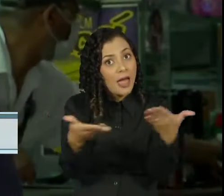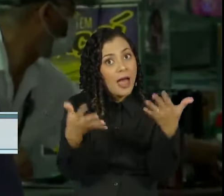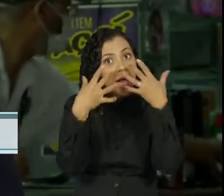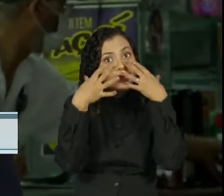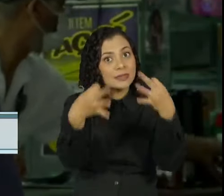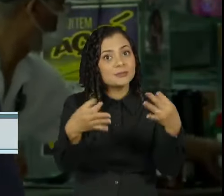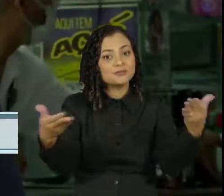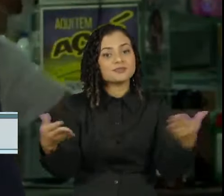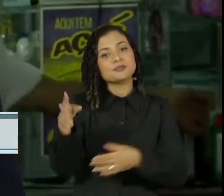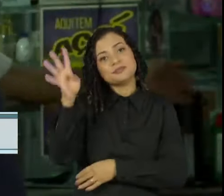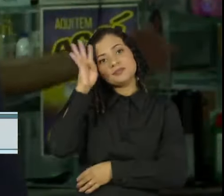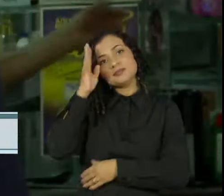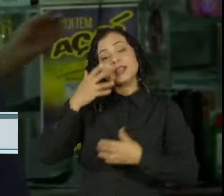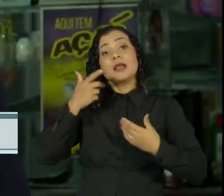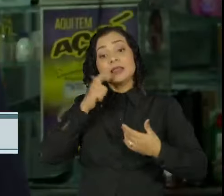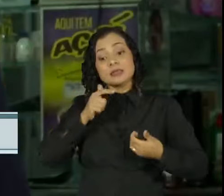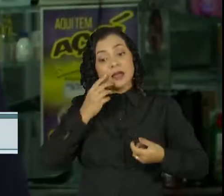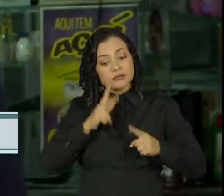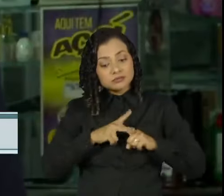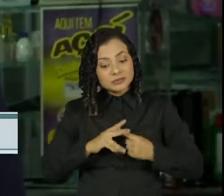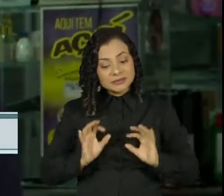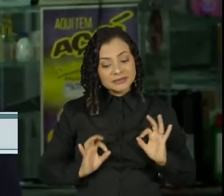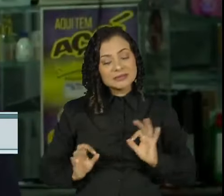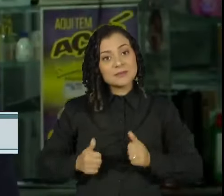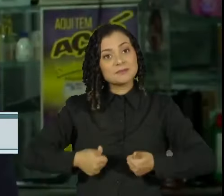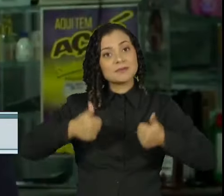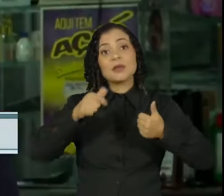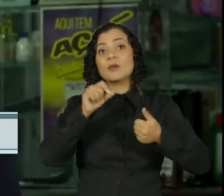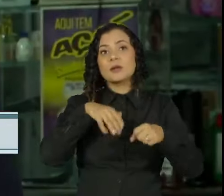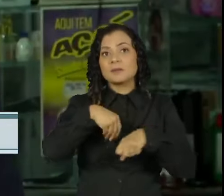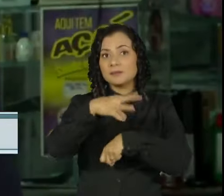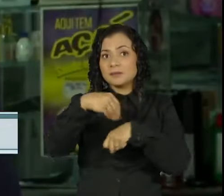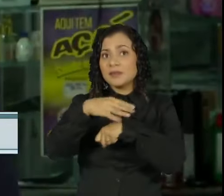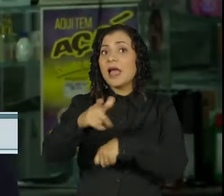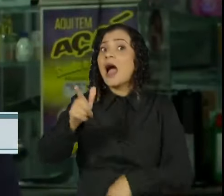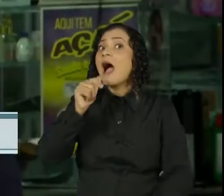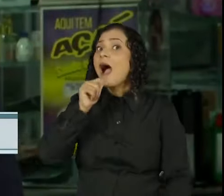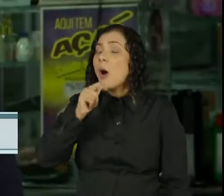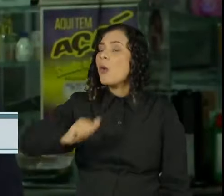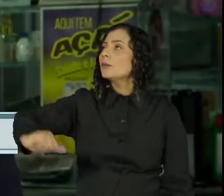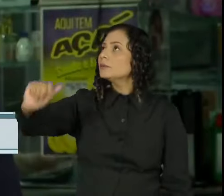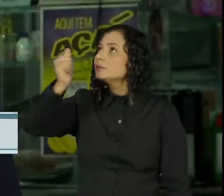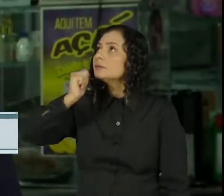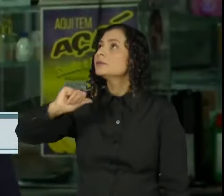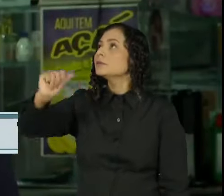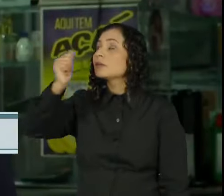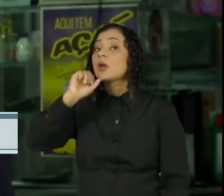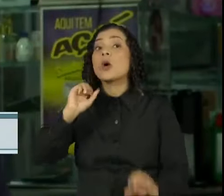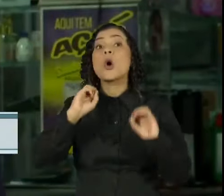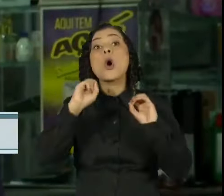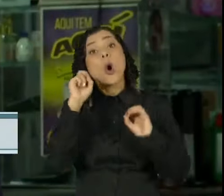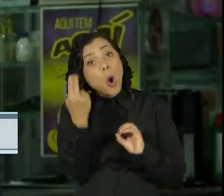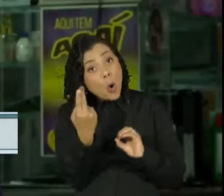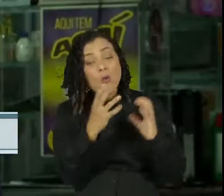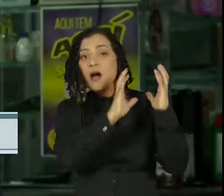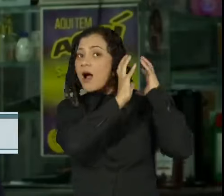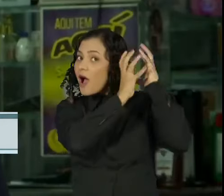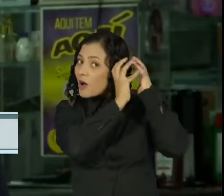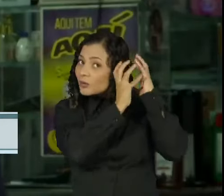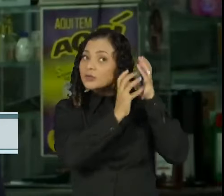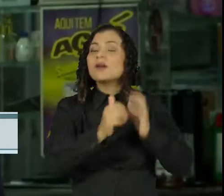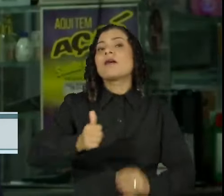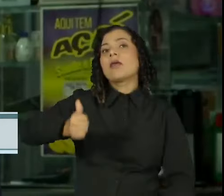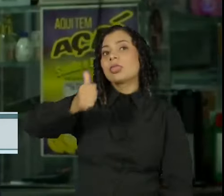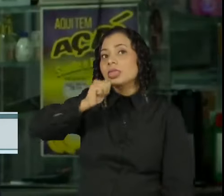Para diminuir aquele mal-estar, a orientação número um é beber bastante água ou água de coco. Outras dicas